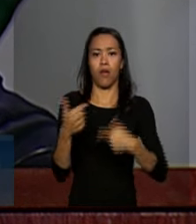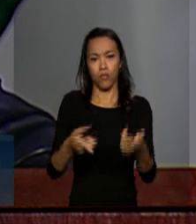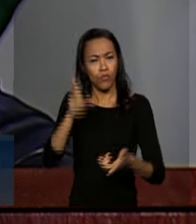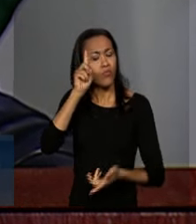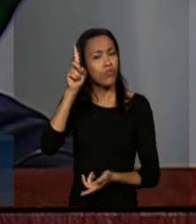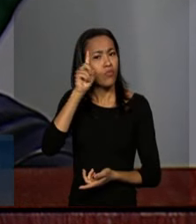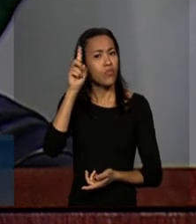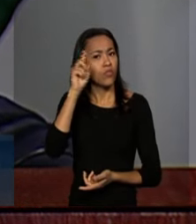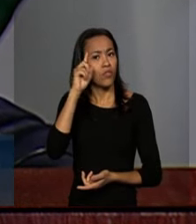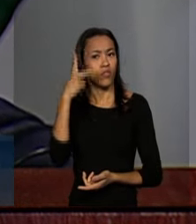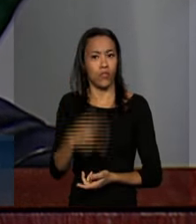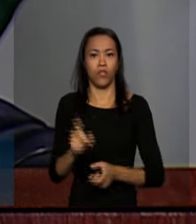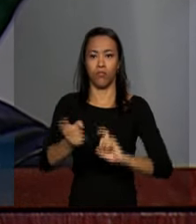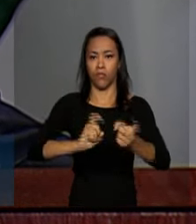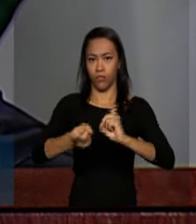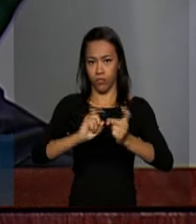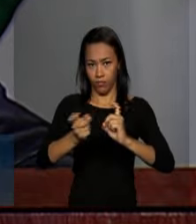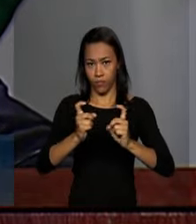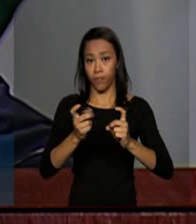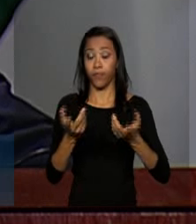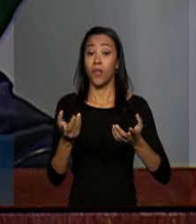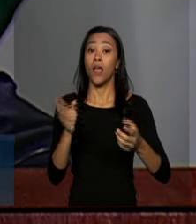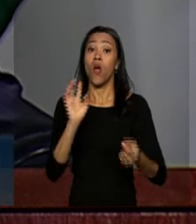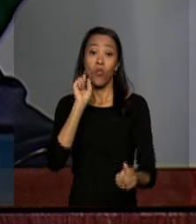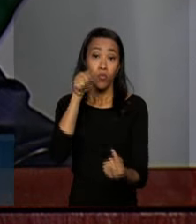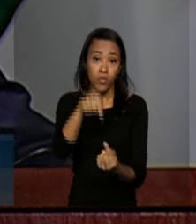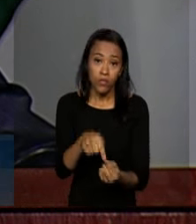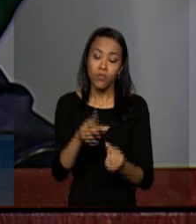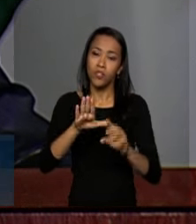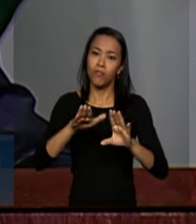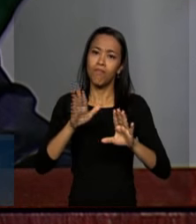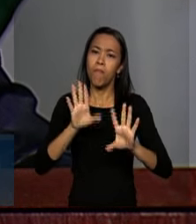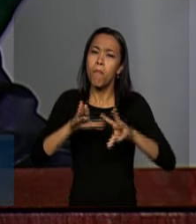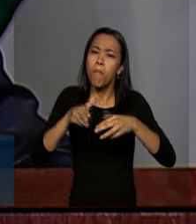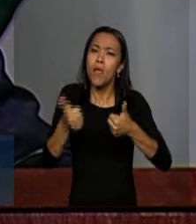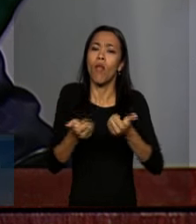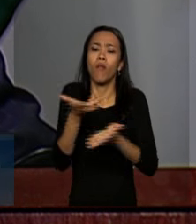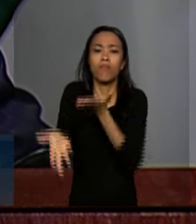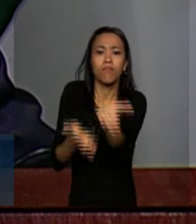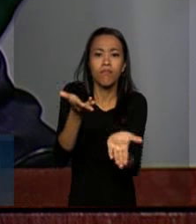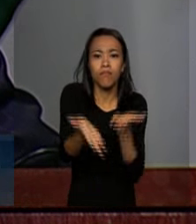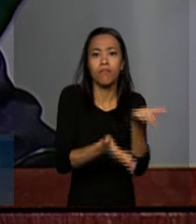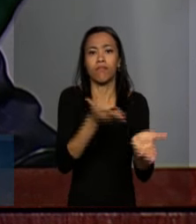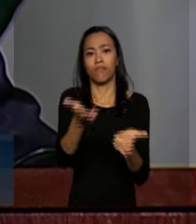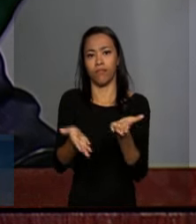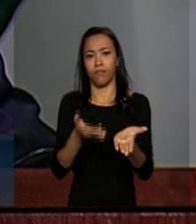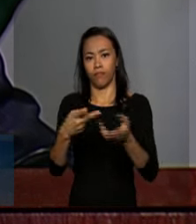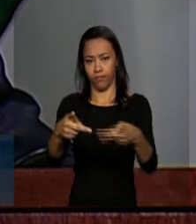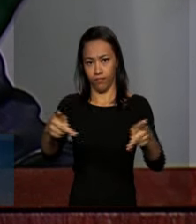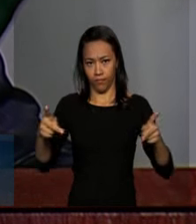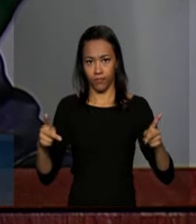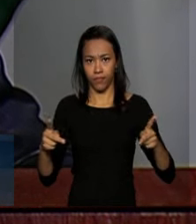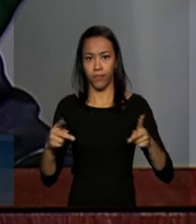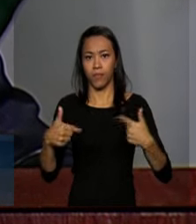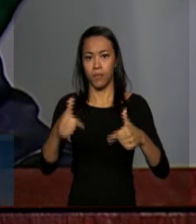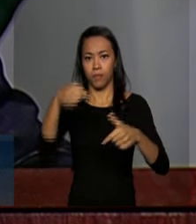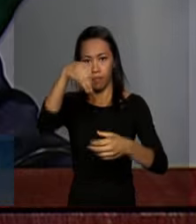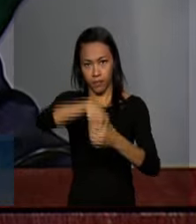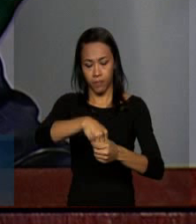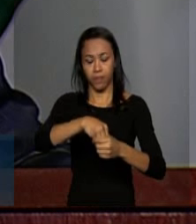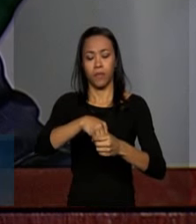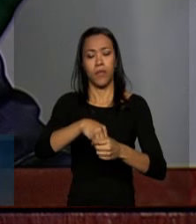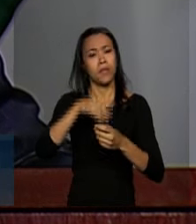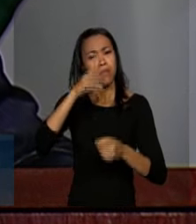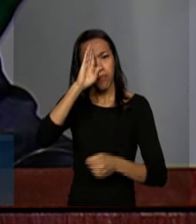rotinas administrativas, a fim de atender da melhor forma as preocupações justificadas dos seus funcionários, em